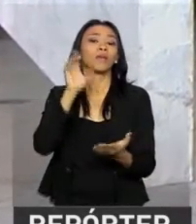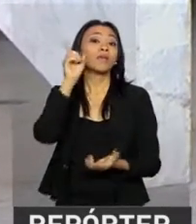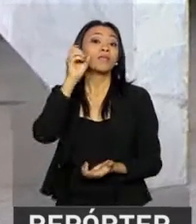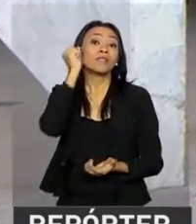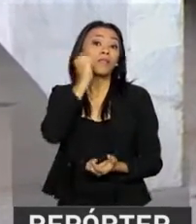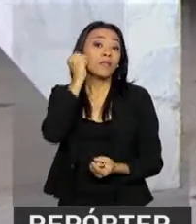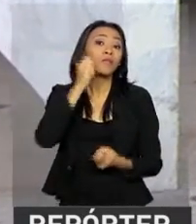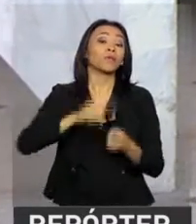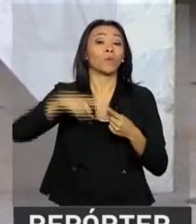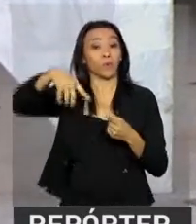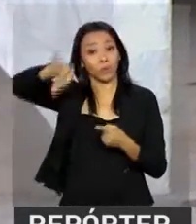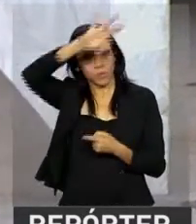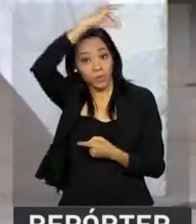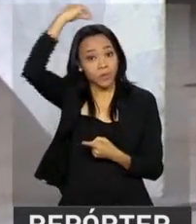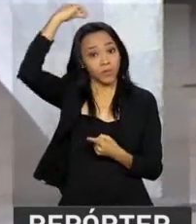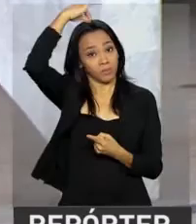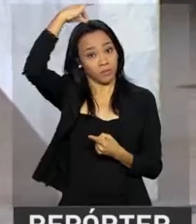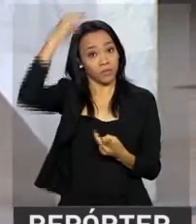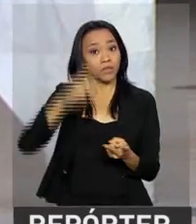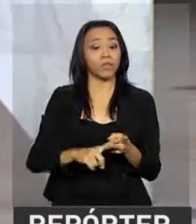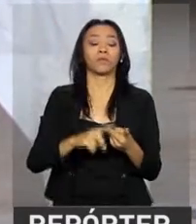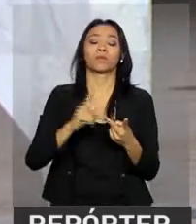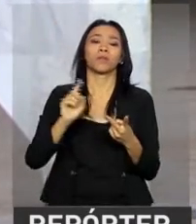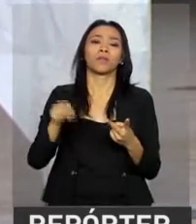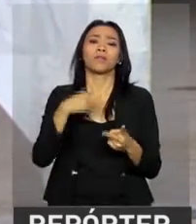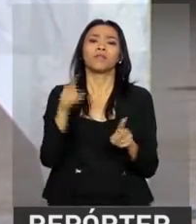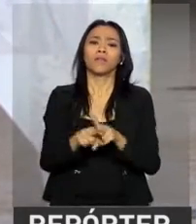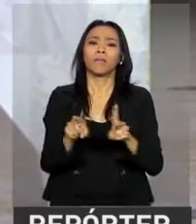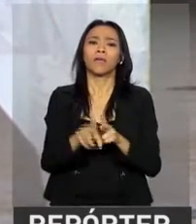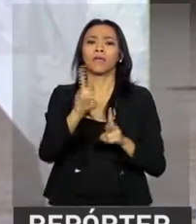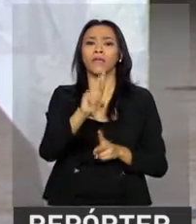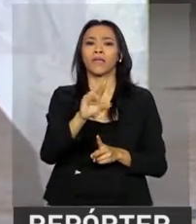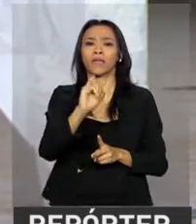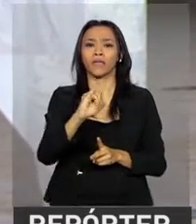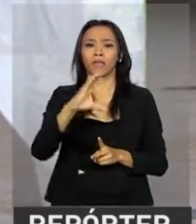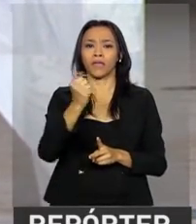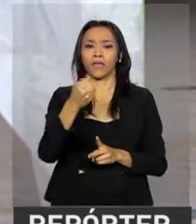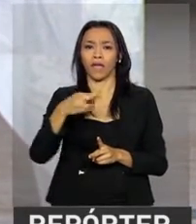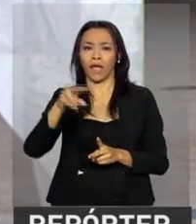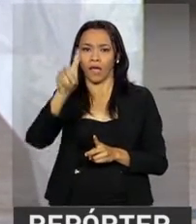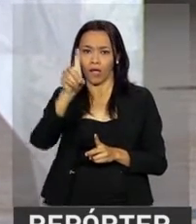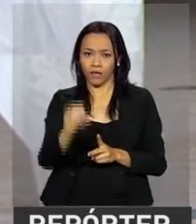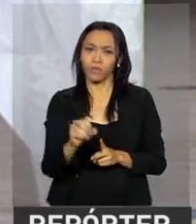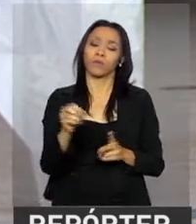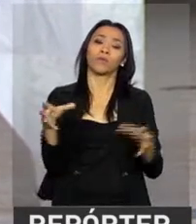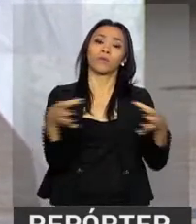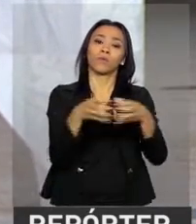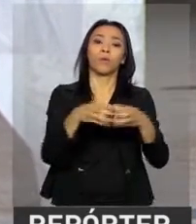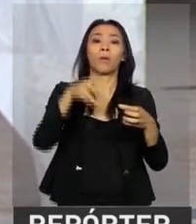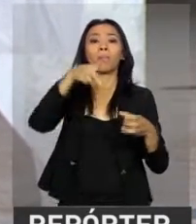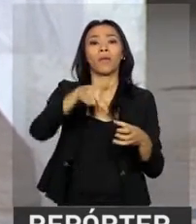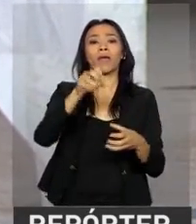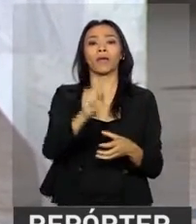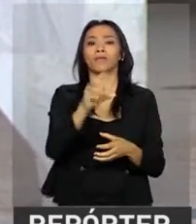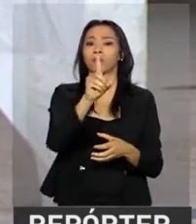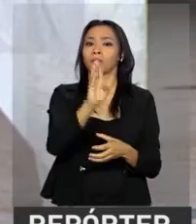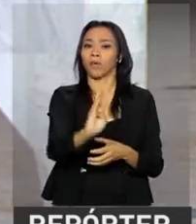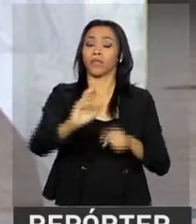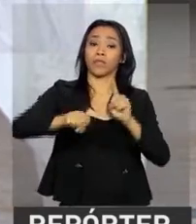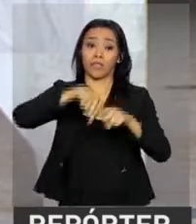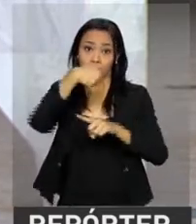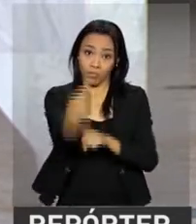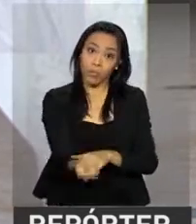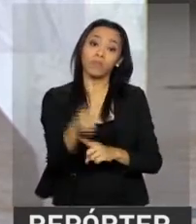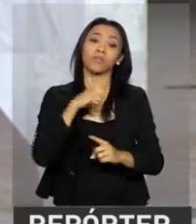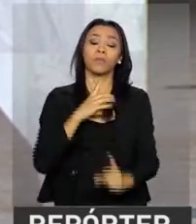do espírito santo magno malta do pr e ricardo ferraço do psdb às dez e meia michel temer recebe